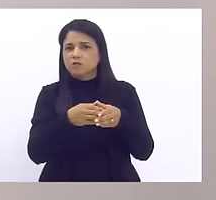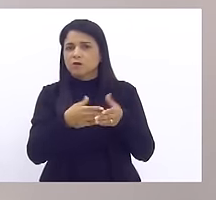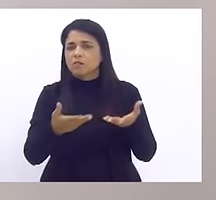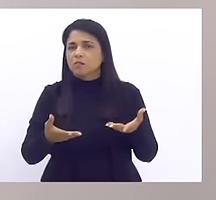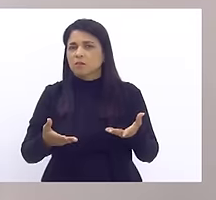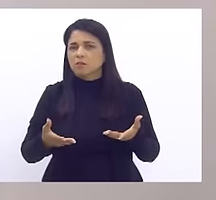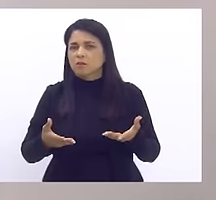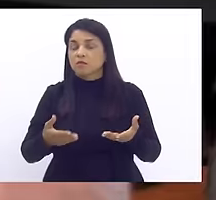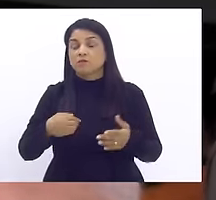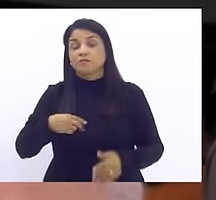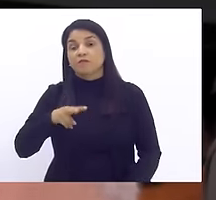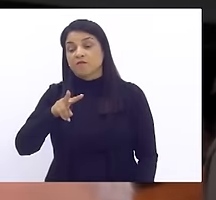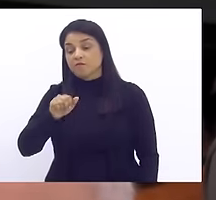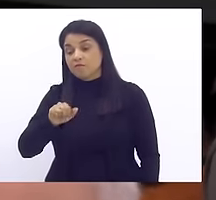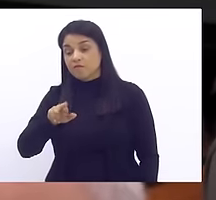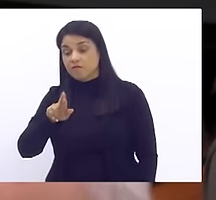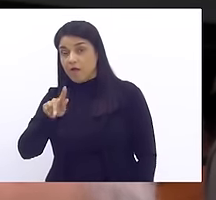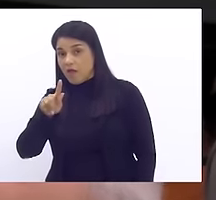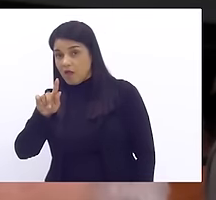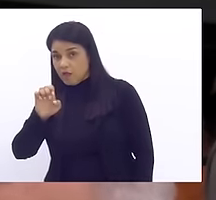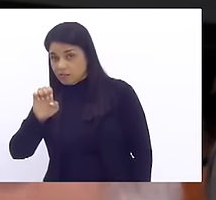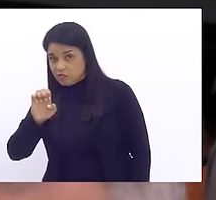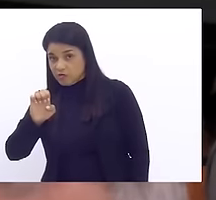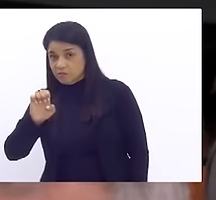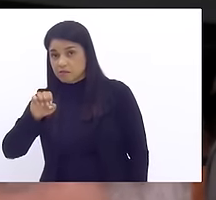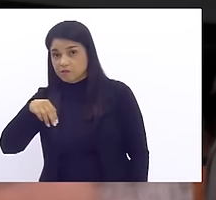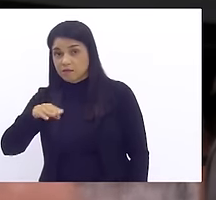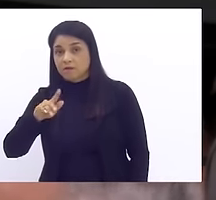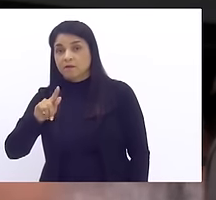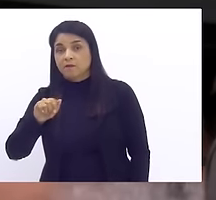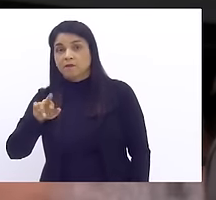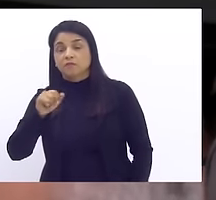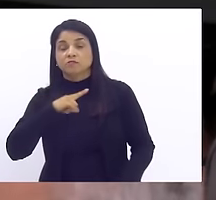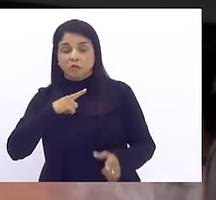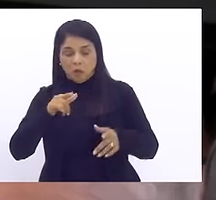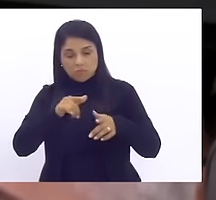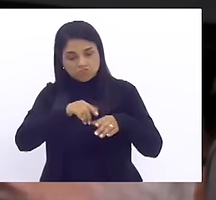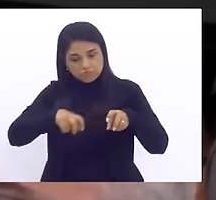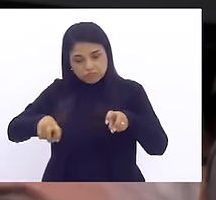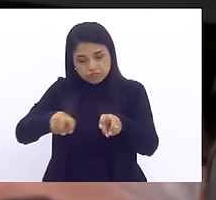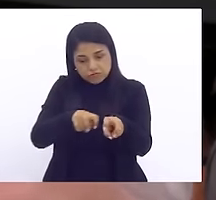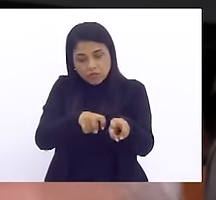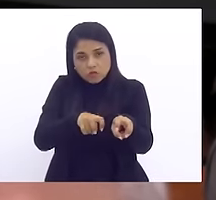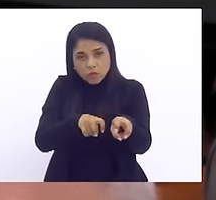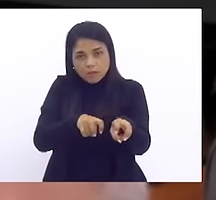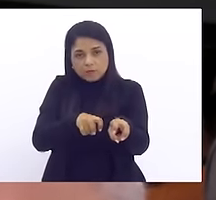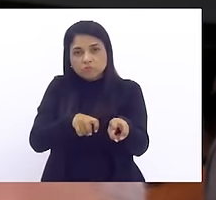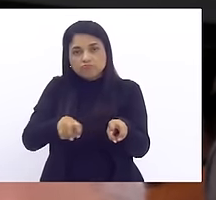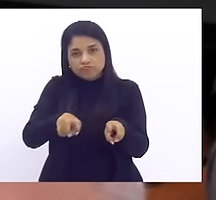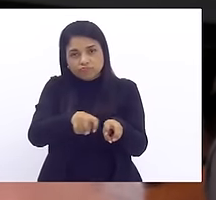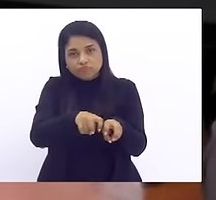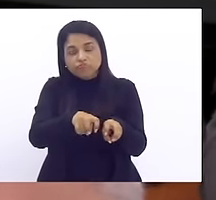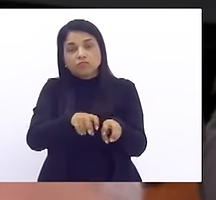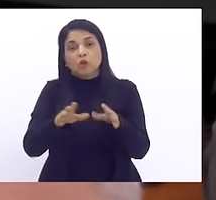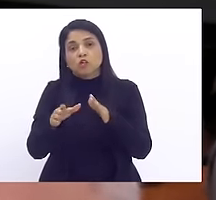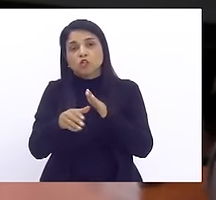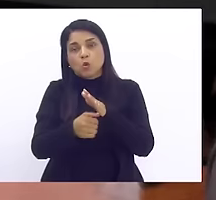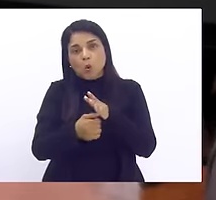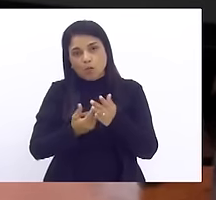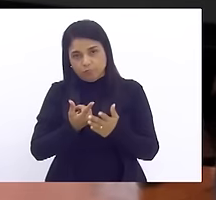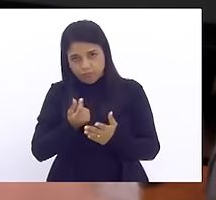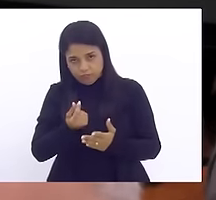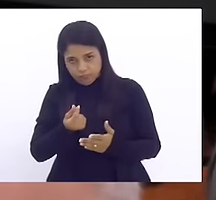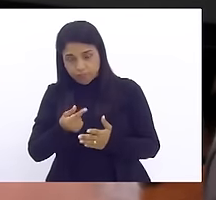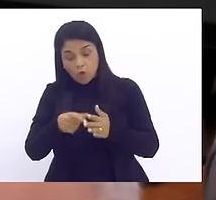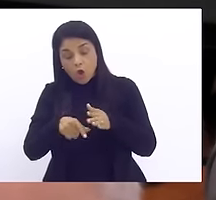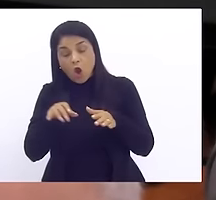em Vargem Grande há um pátio da Delegacia de Roubos e Furtos de automóveis e isso inclusive o delegado Alessandro recebeu